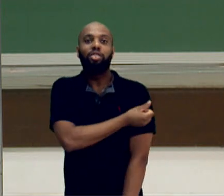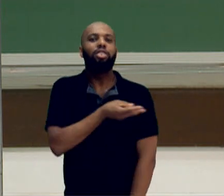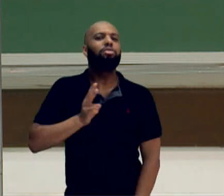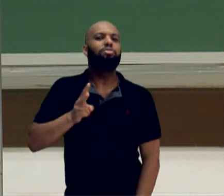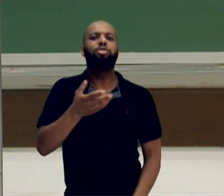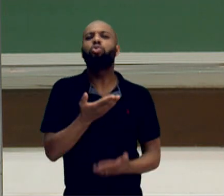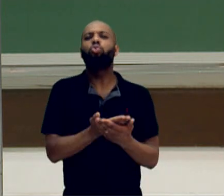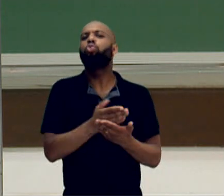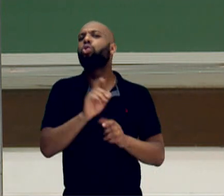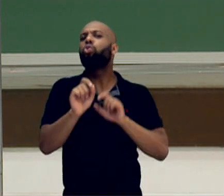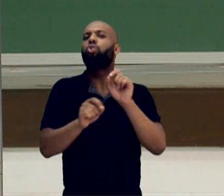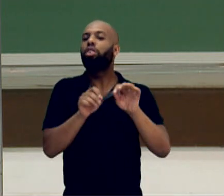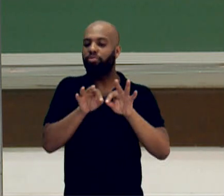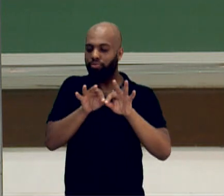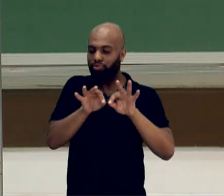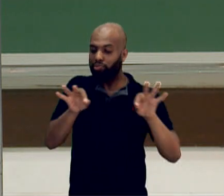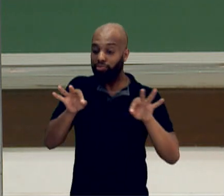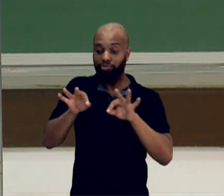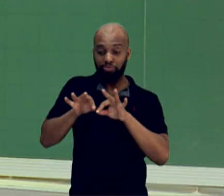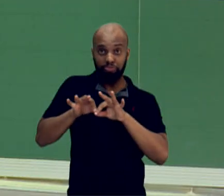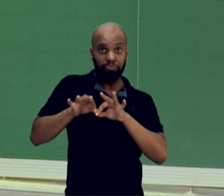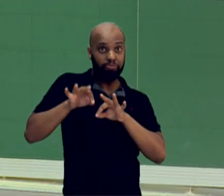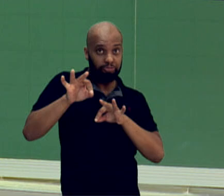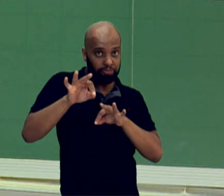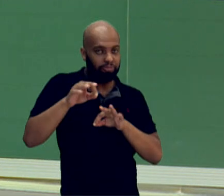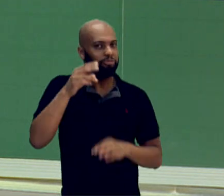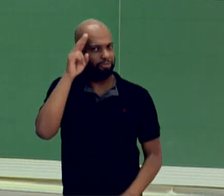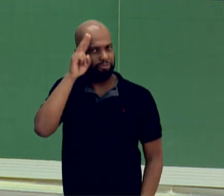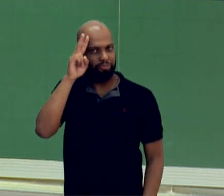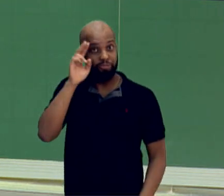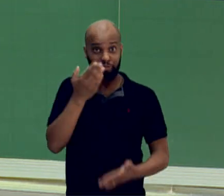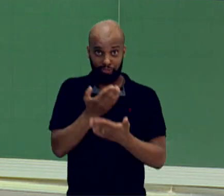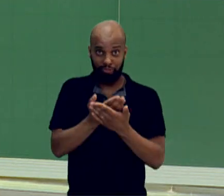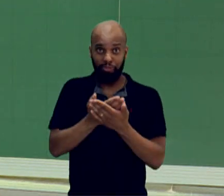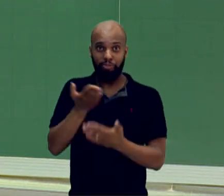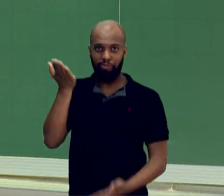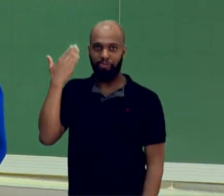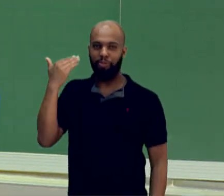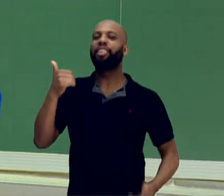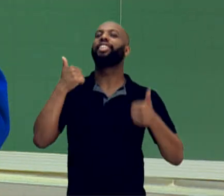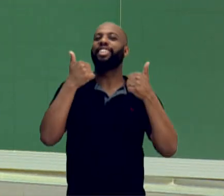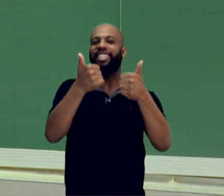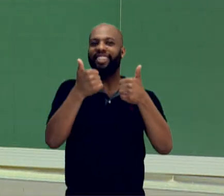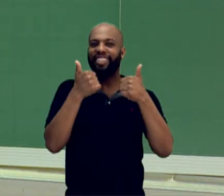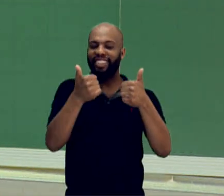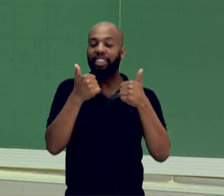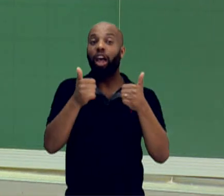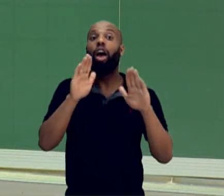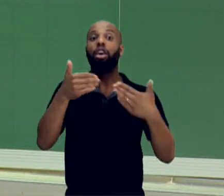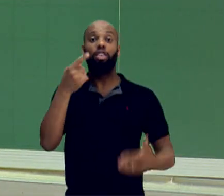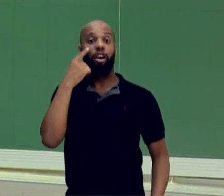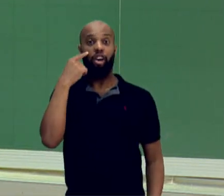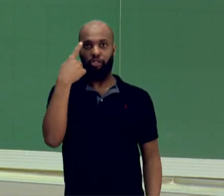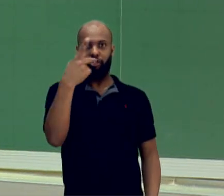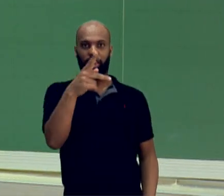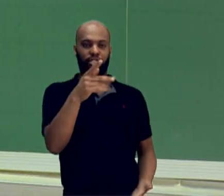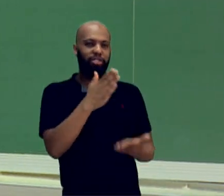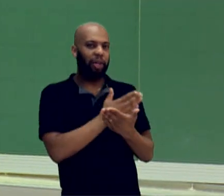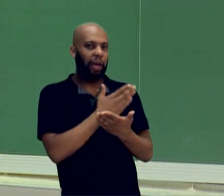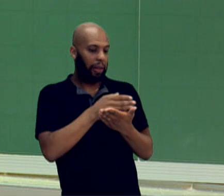que? Comprimento. Lembram da aula passada? Muito bem, vão resgatando aí o registro de